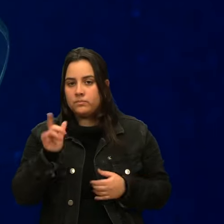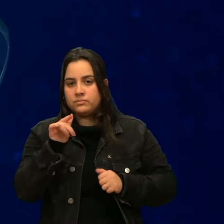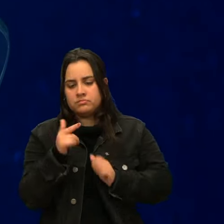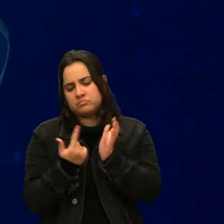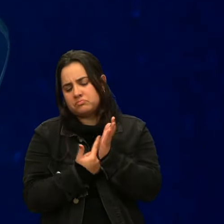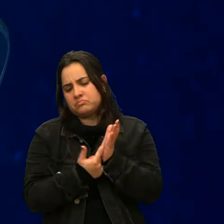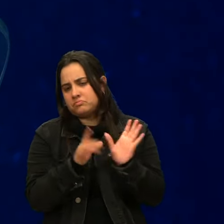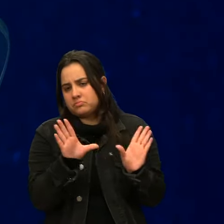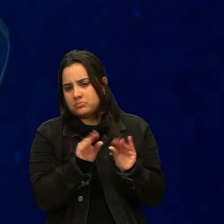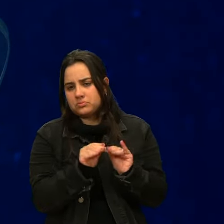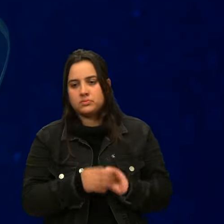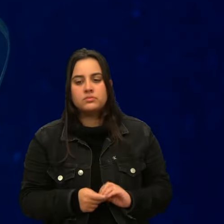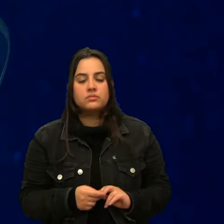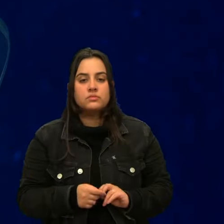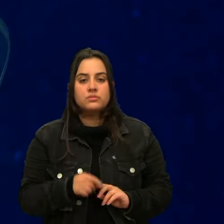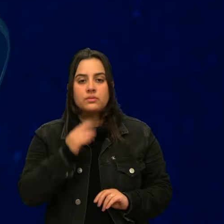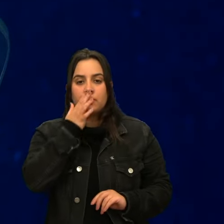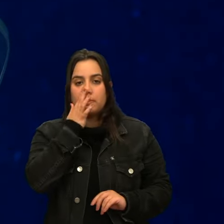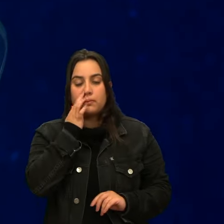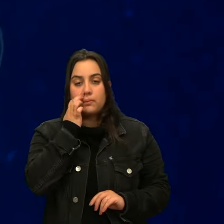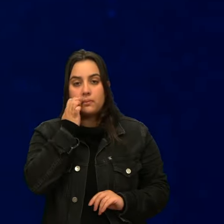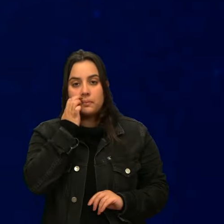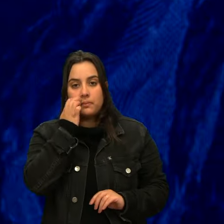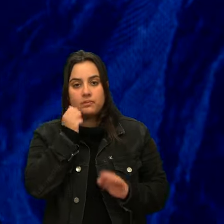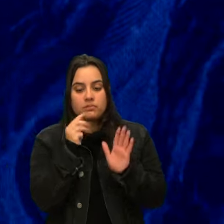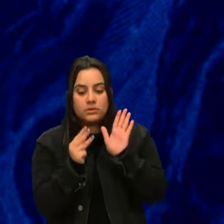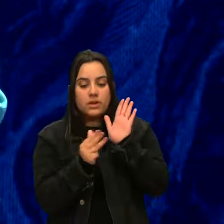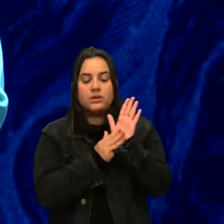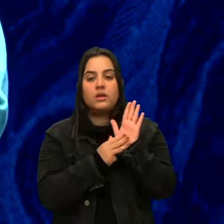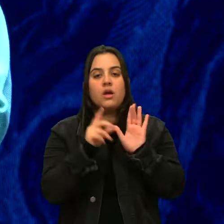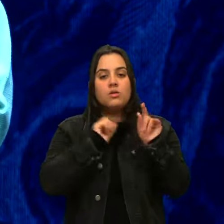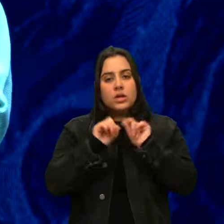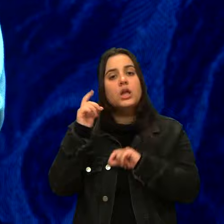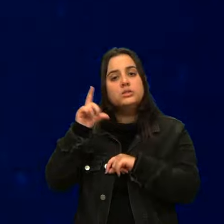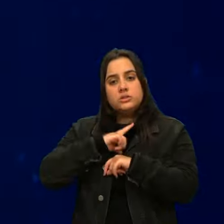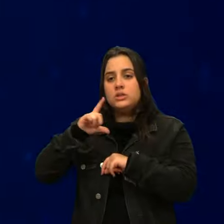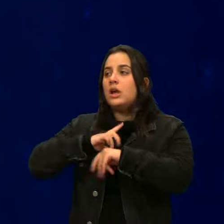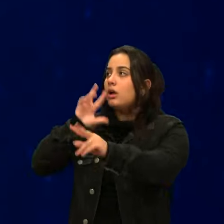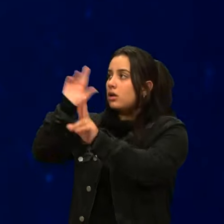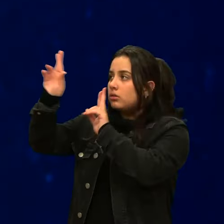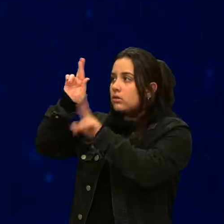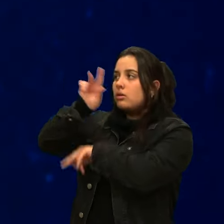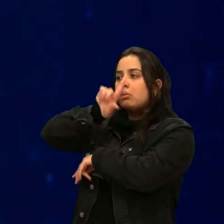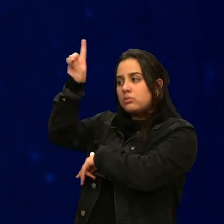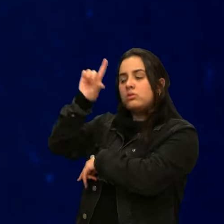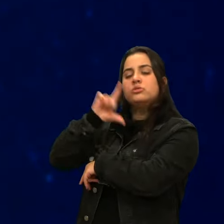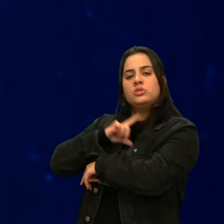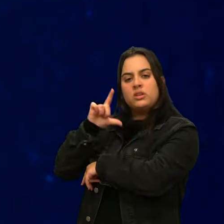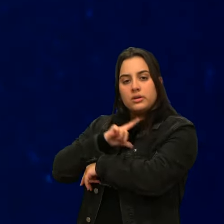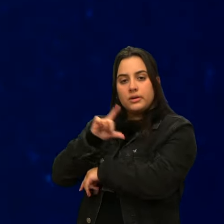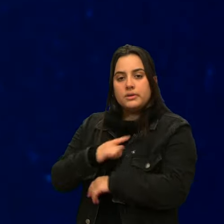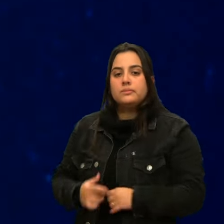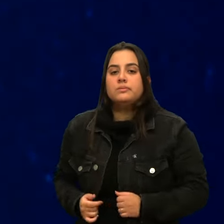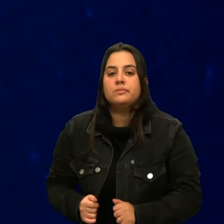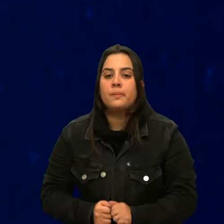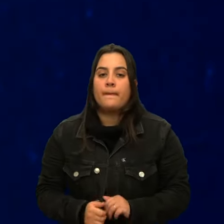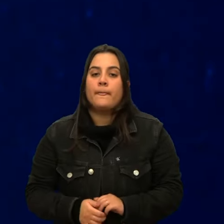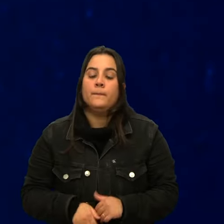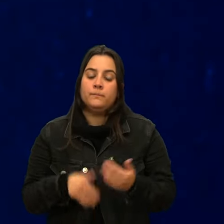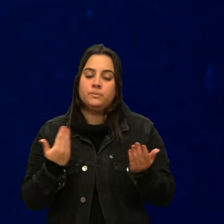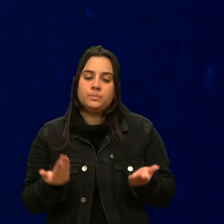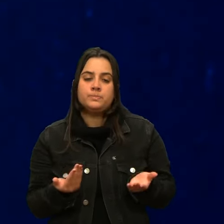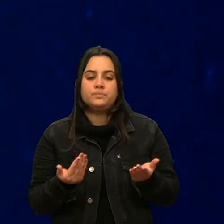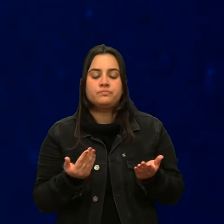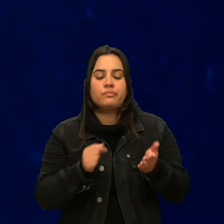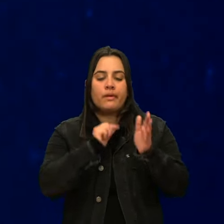curtinho. Daniel, ele cultivava um relacionamento com Deus. Ali em Daniel 2, 17 e 19,